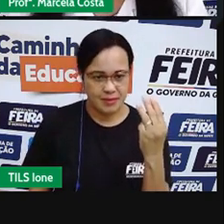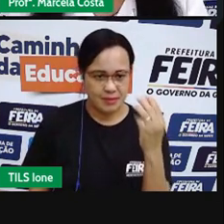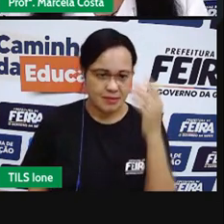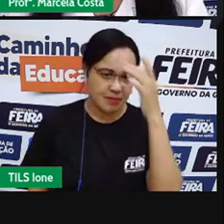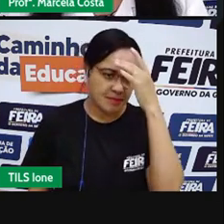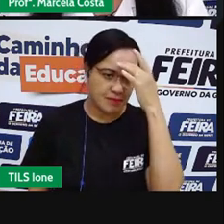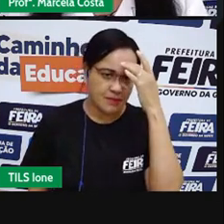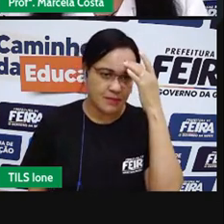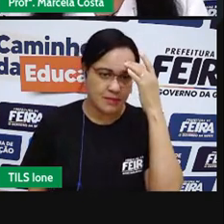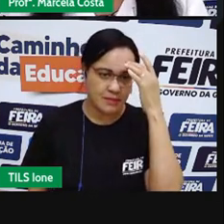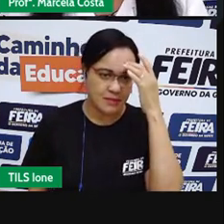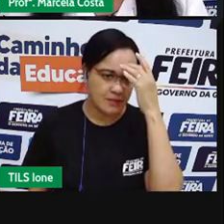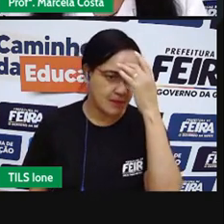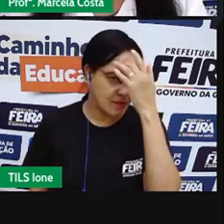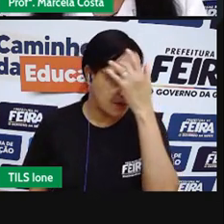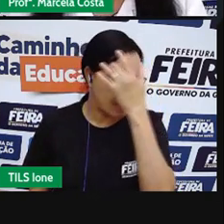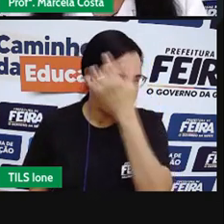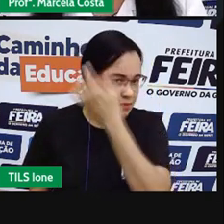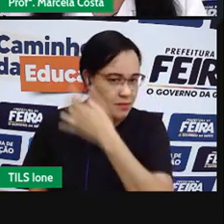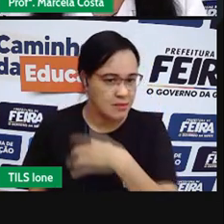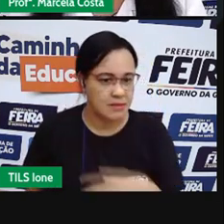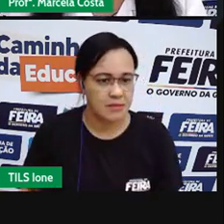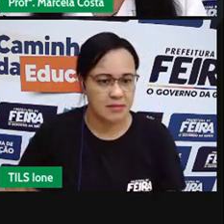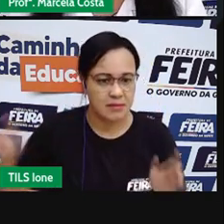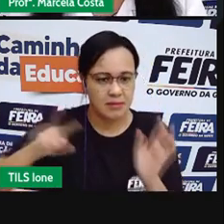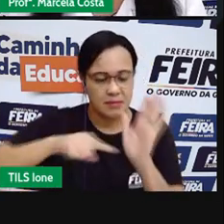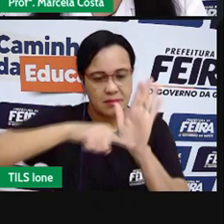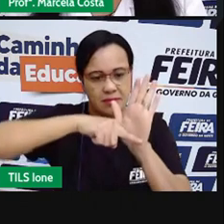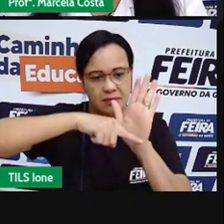Então, a gente vai usar o símbolo da subtração.